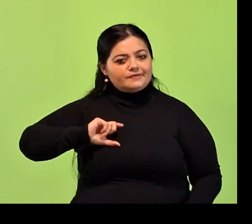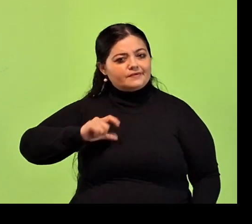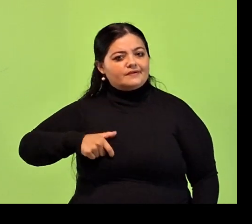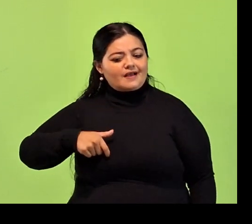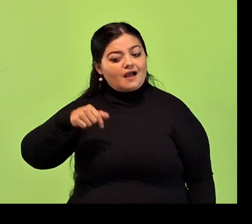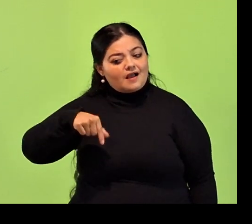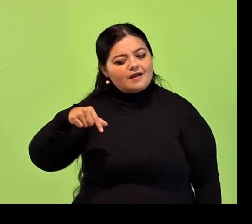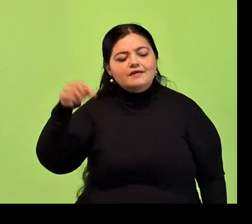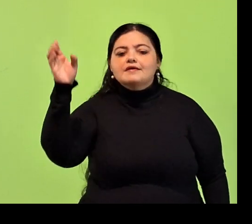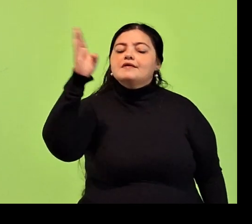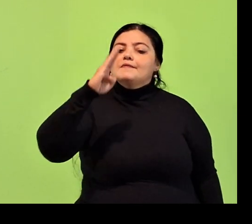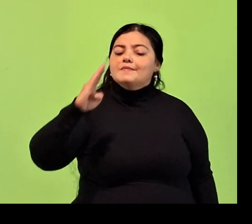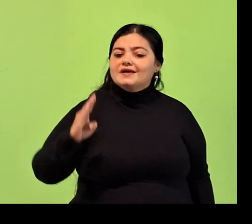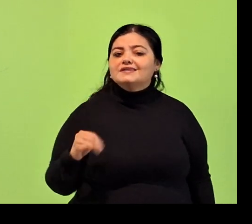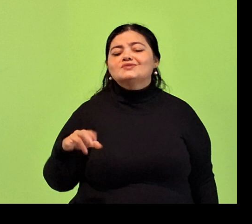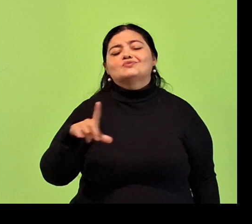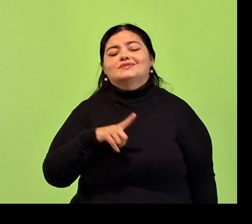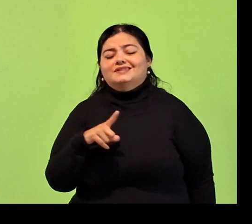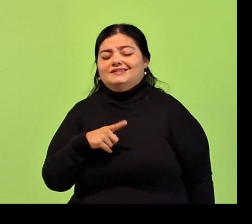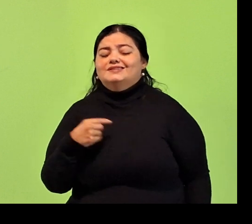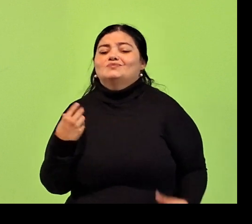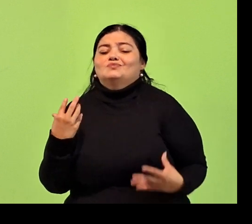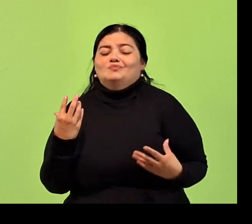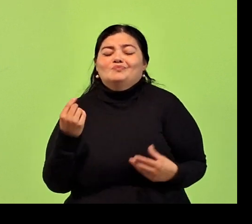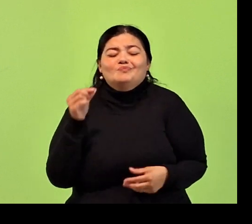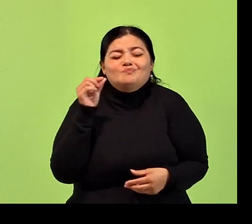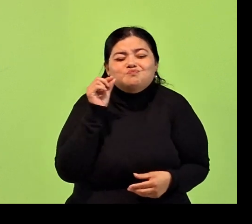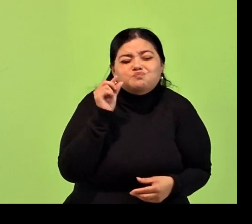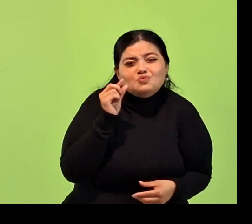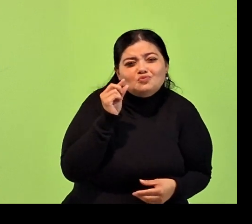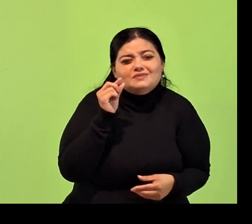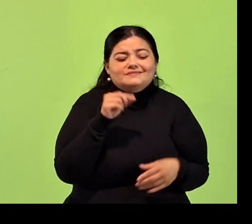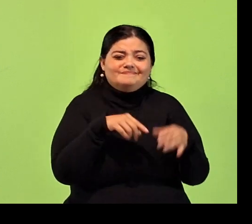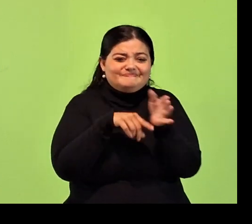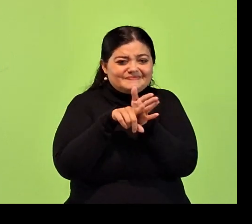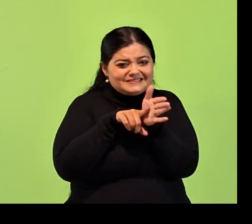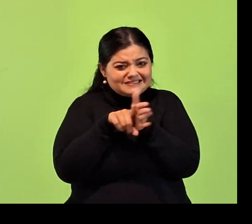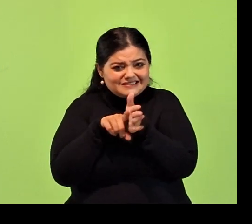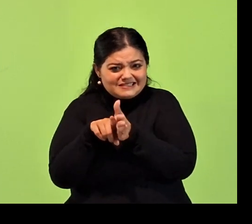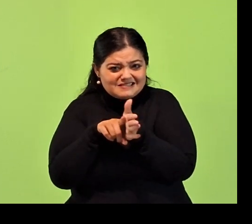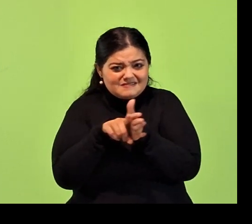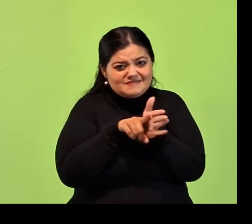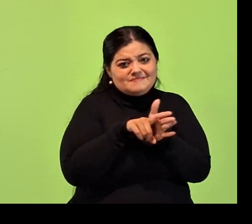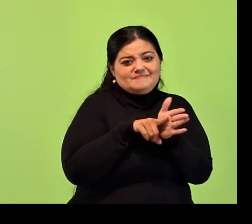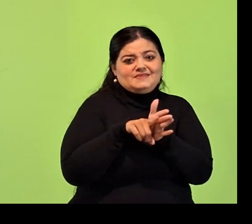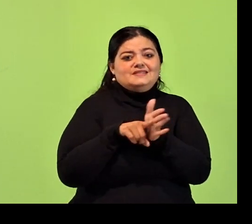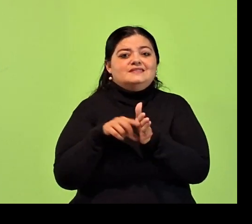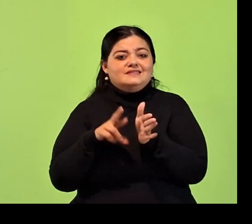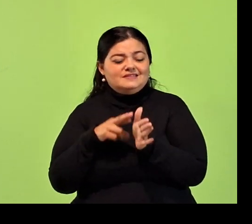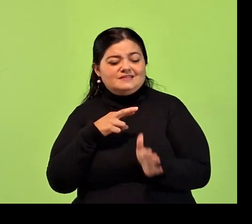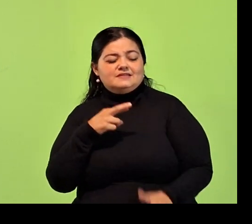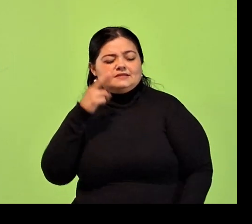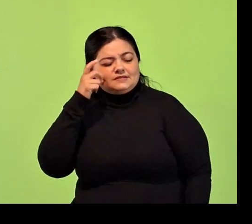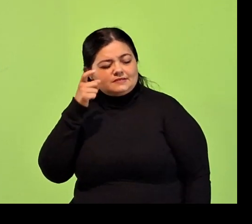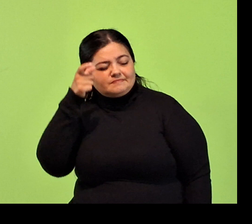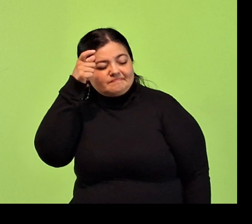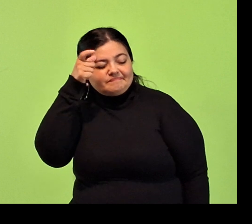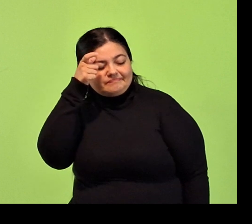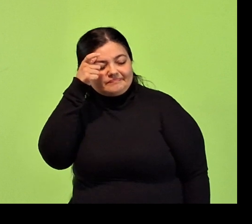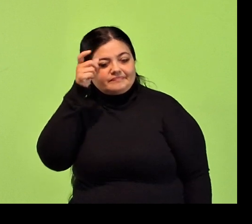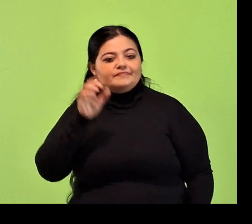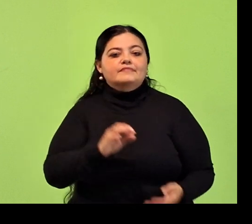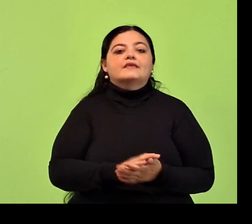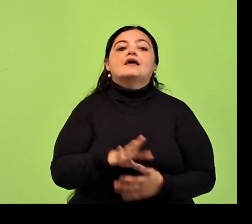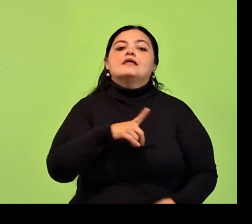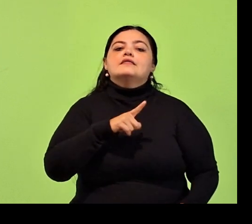eu já faço esse adendo, a gente tem muito pouca pesquisa sobre a questão de pânico satânico. Kennedy Lanning é um investigador